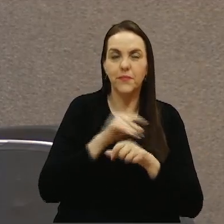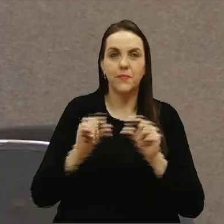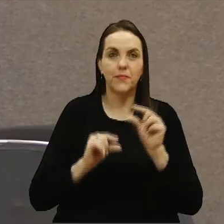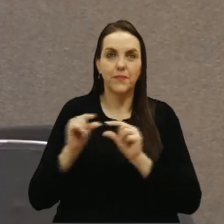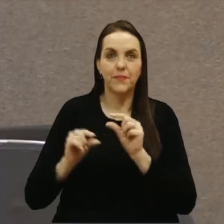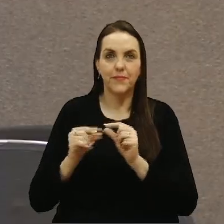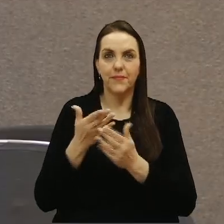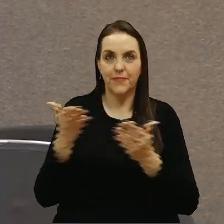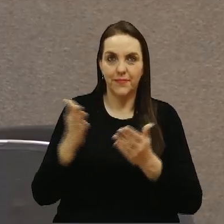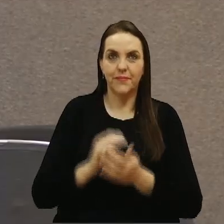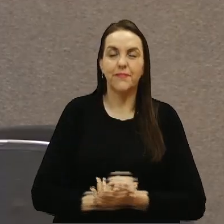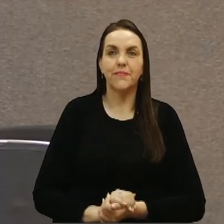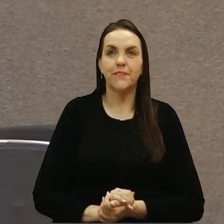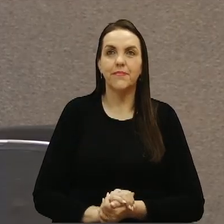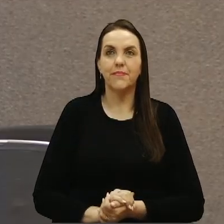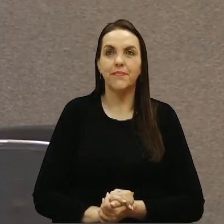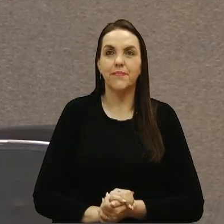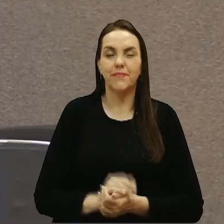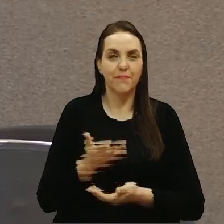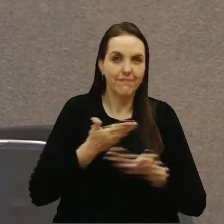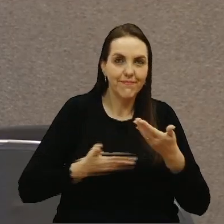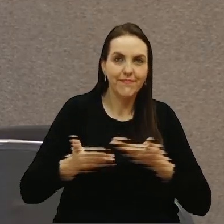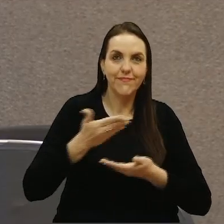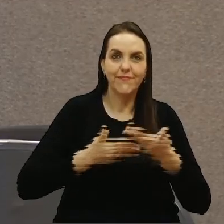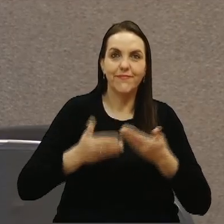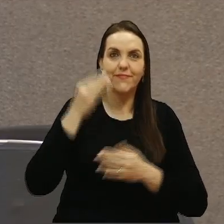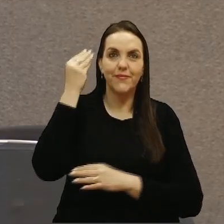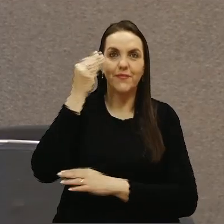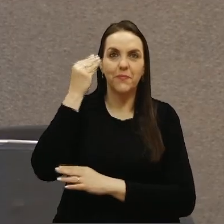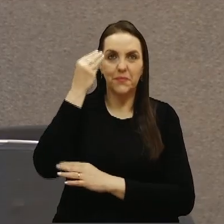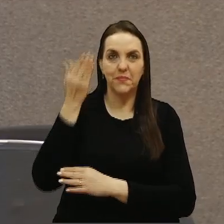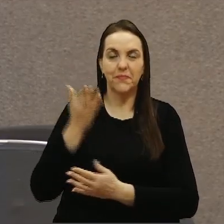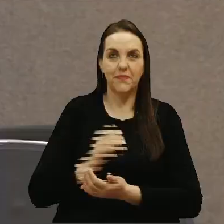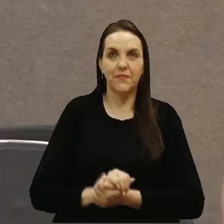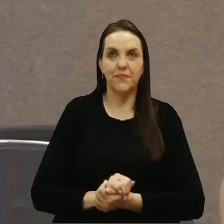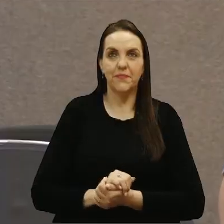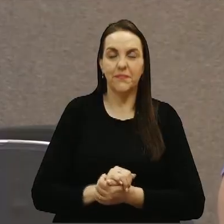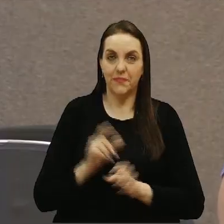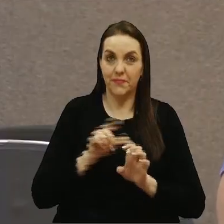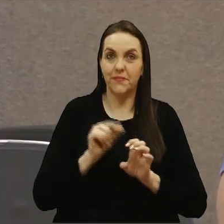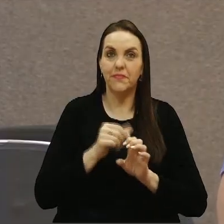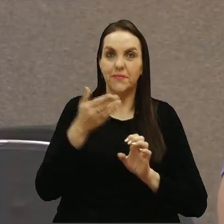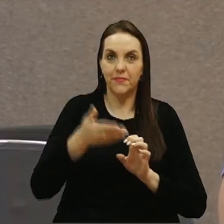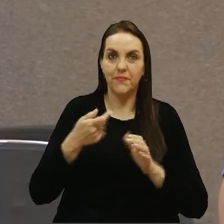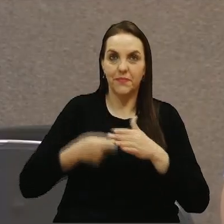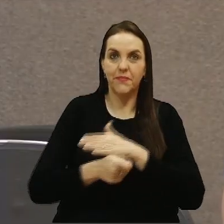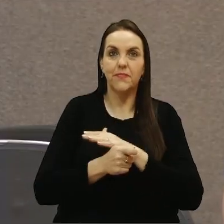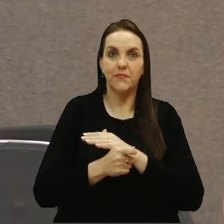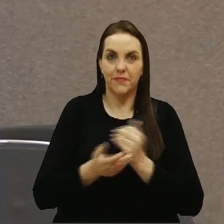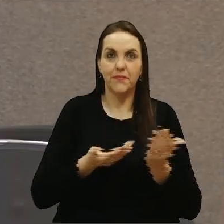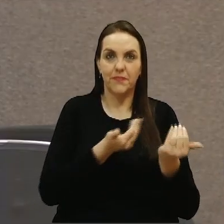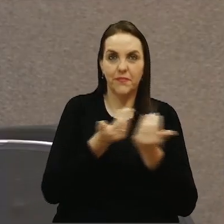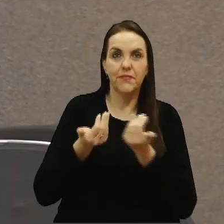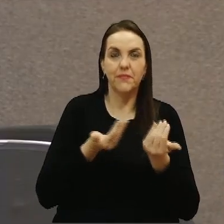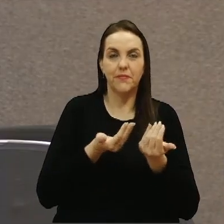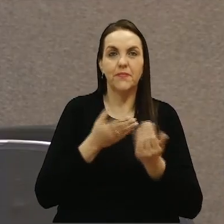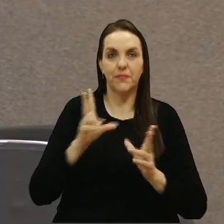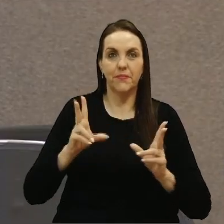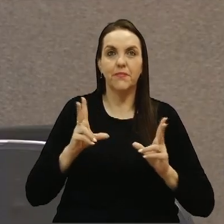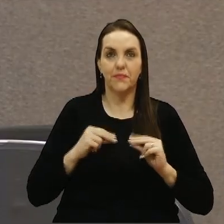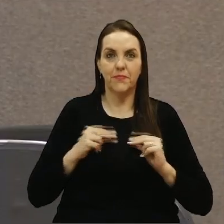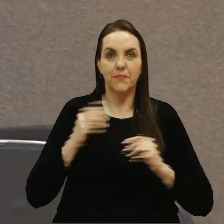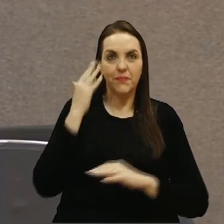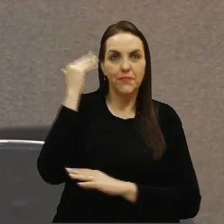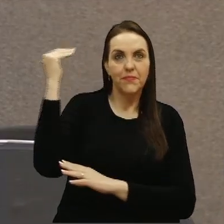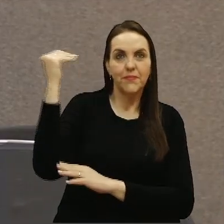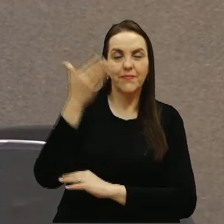conversar com ele, né, e trocar experiência. É um empresário que investe na nossa juventude, então merece, né, muito